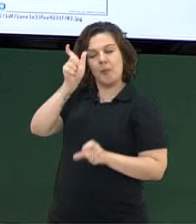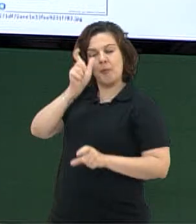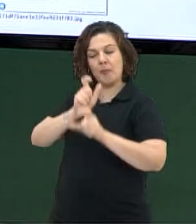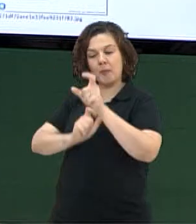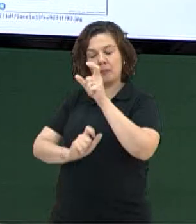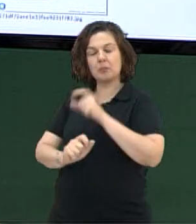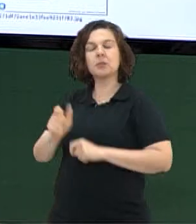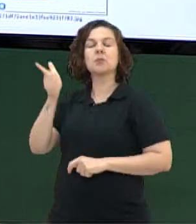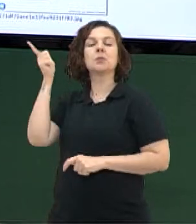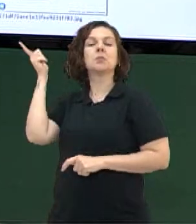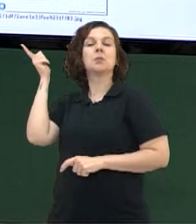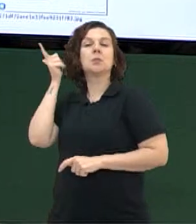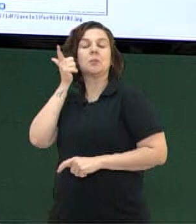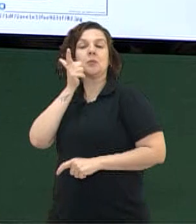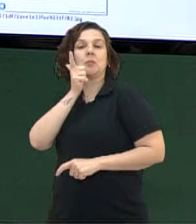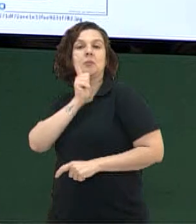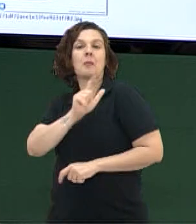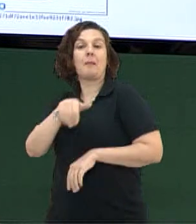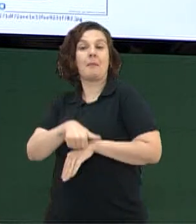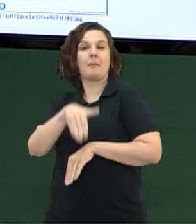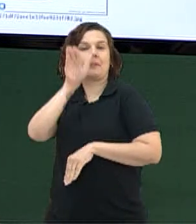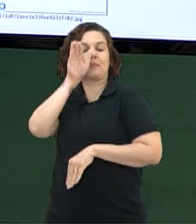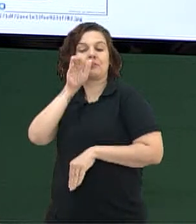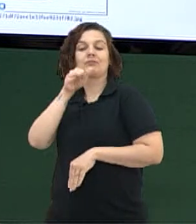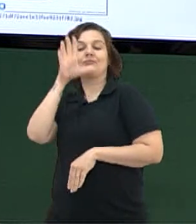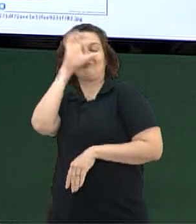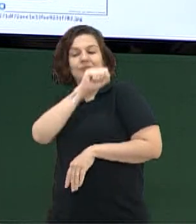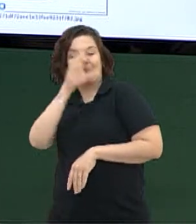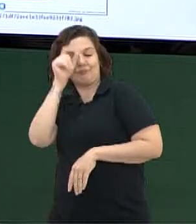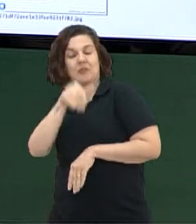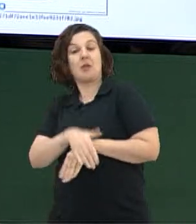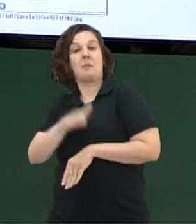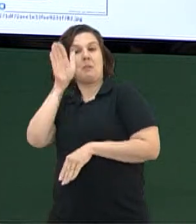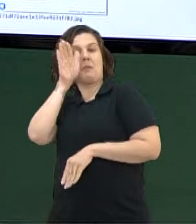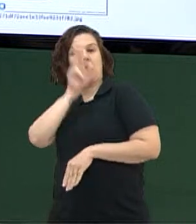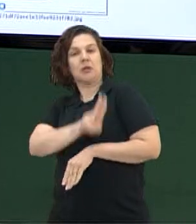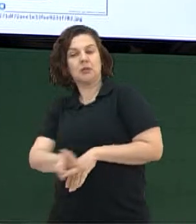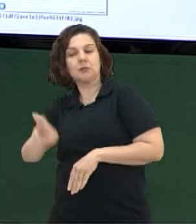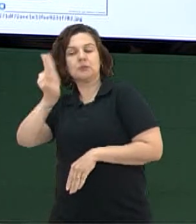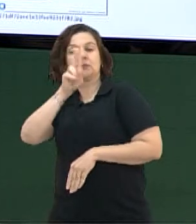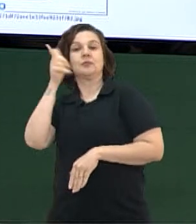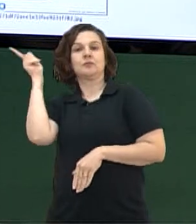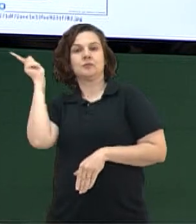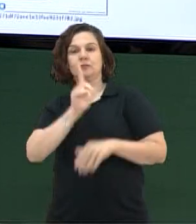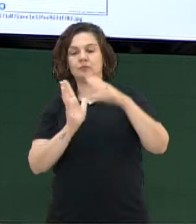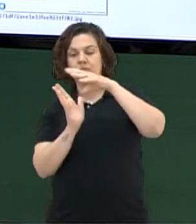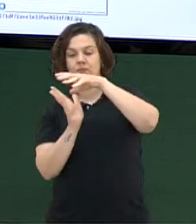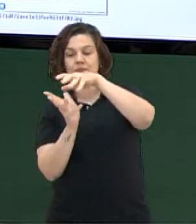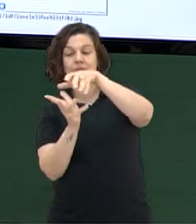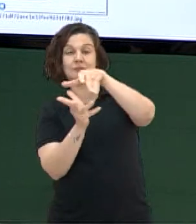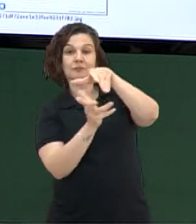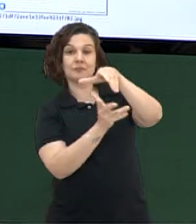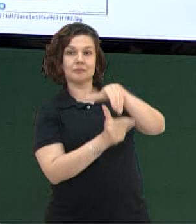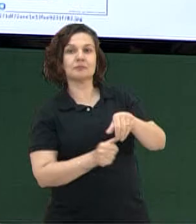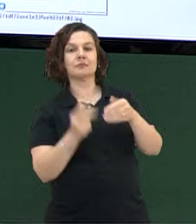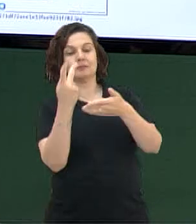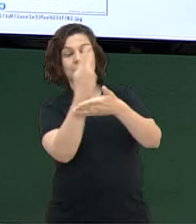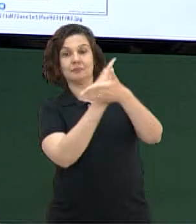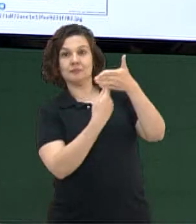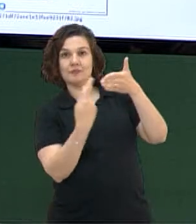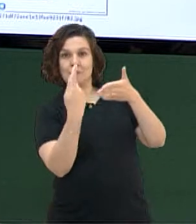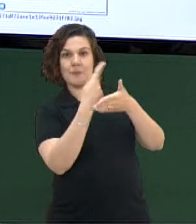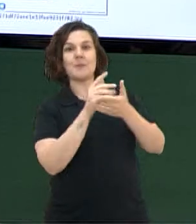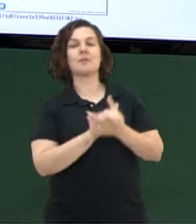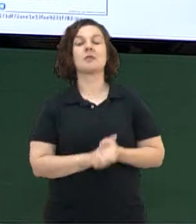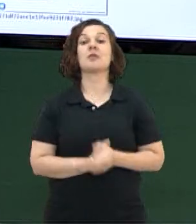mais condições e mais ferramentas que possibilitassem a melhor representação da superfície terrestre. Então, você